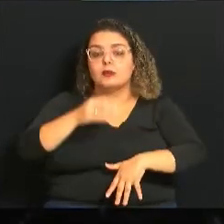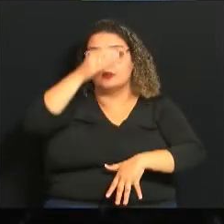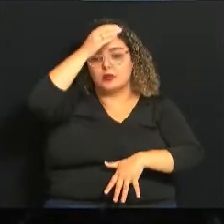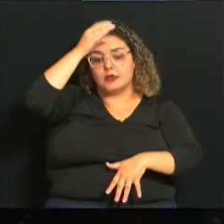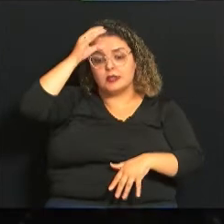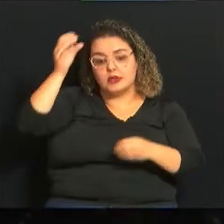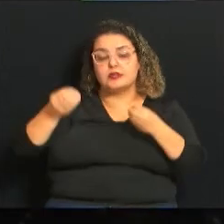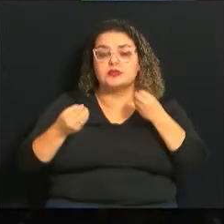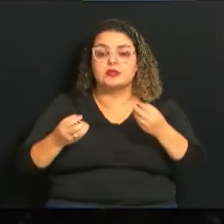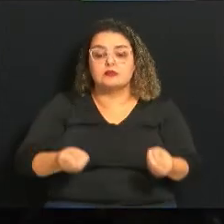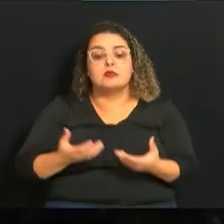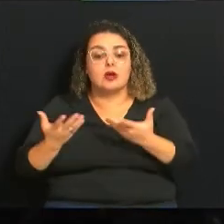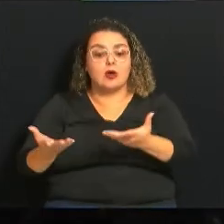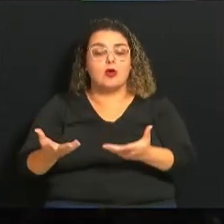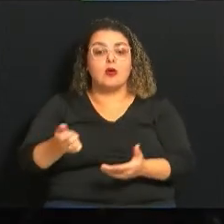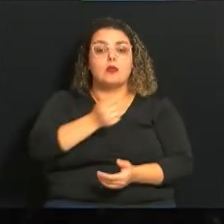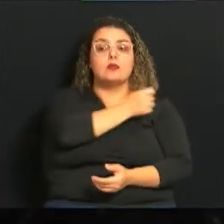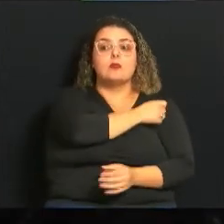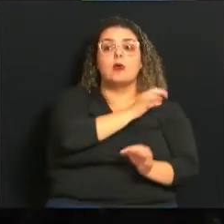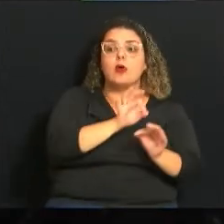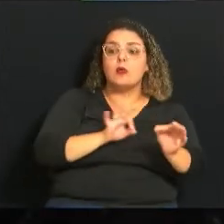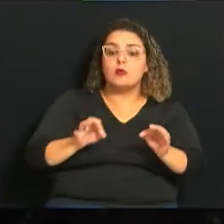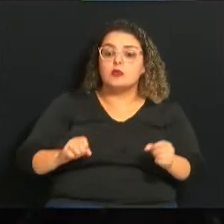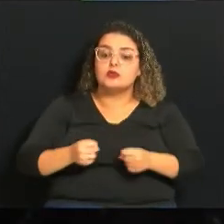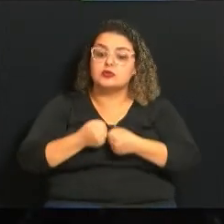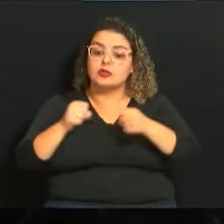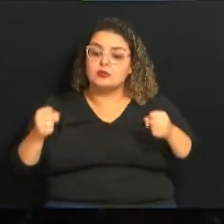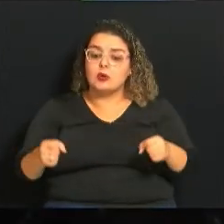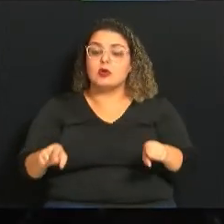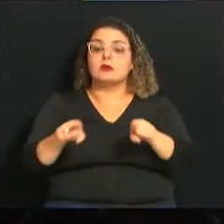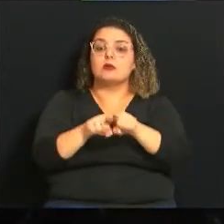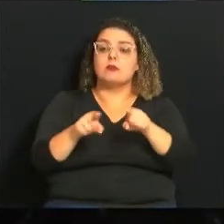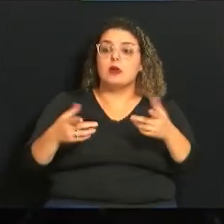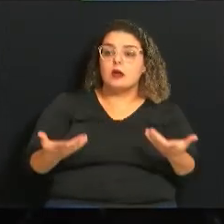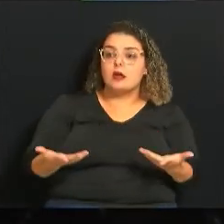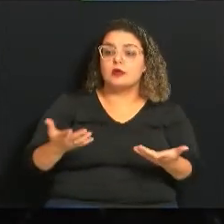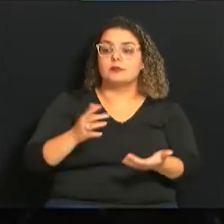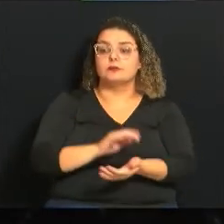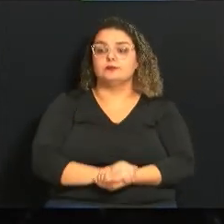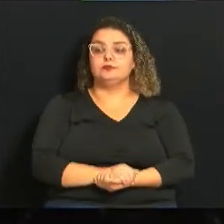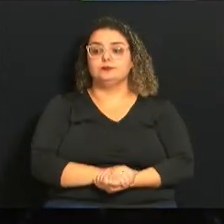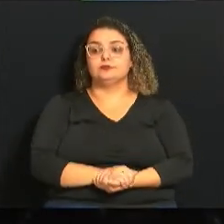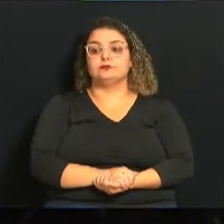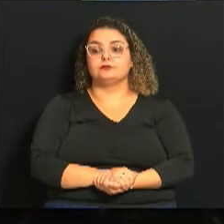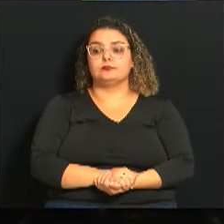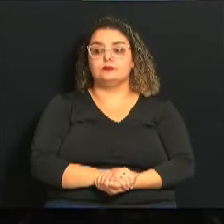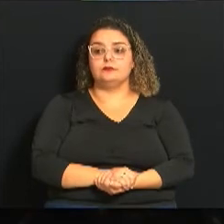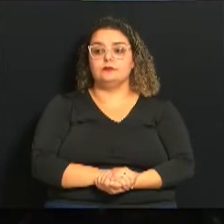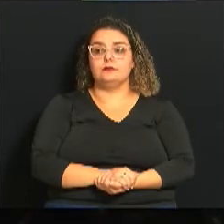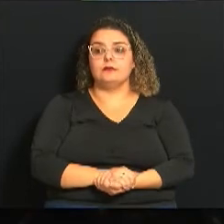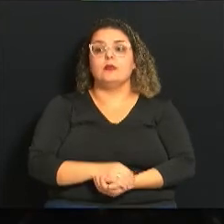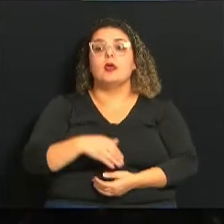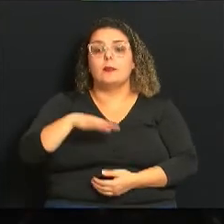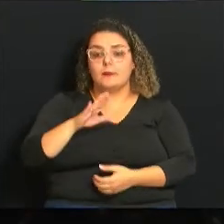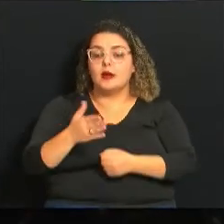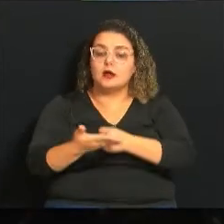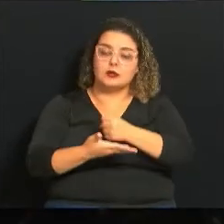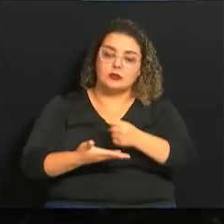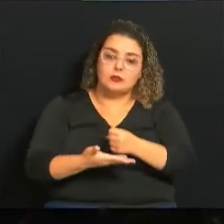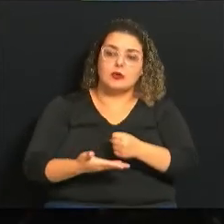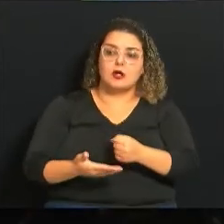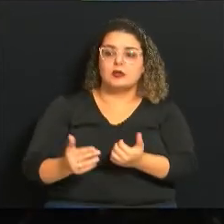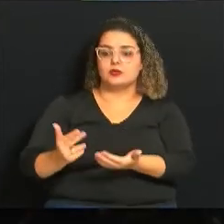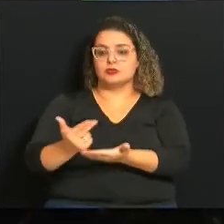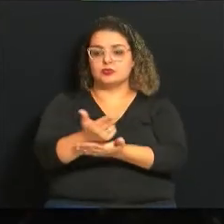vai se organizar para fazer um projeto maior também. Então, tem muito além dos fundamentos de desenho aí, tem toda